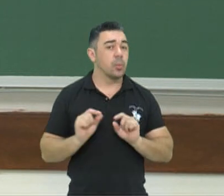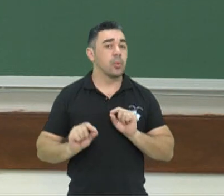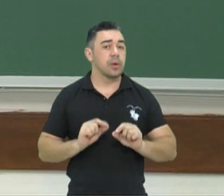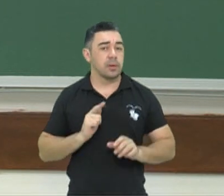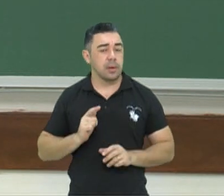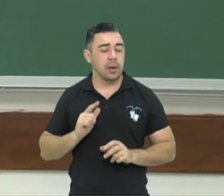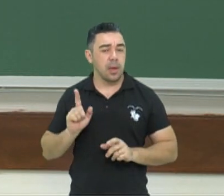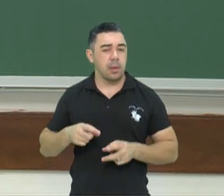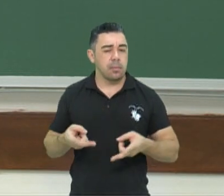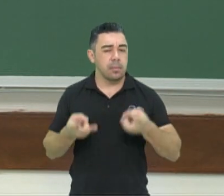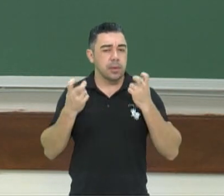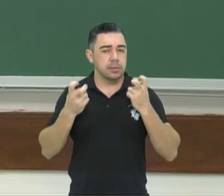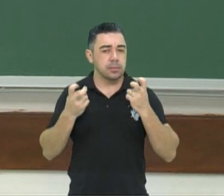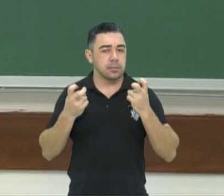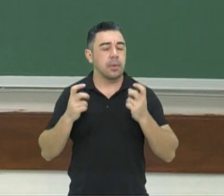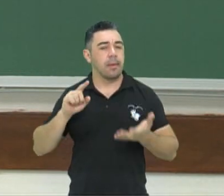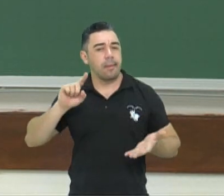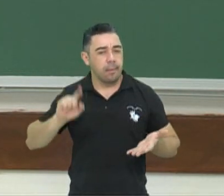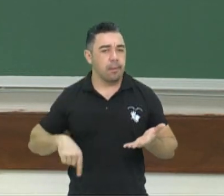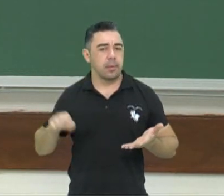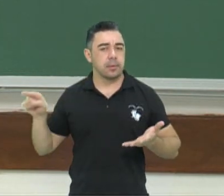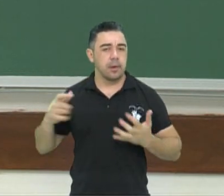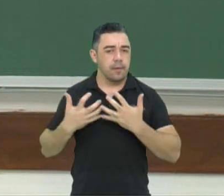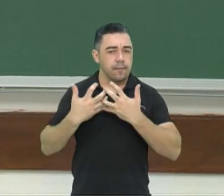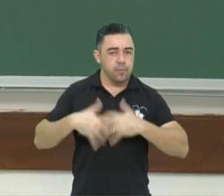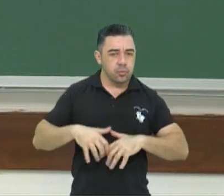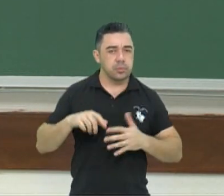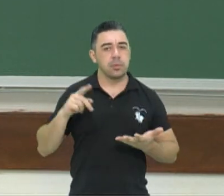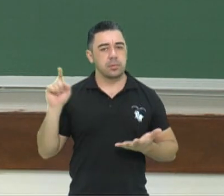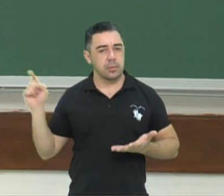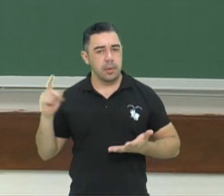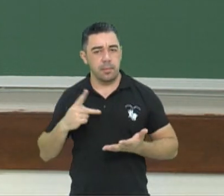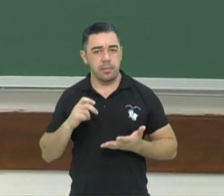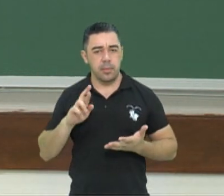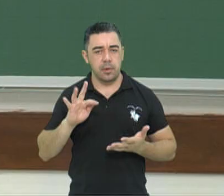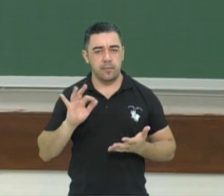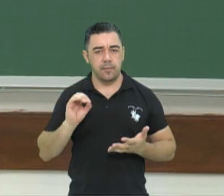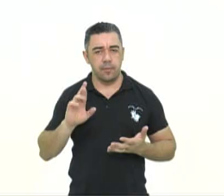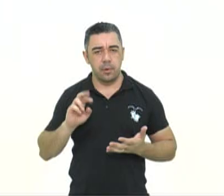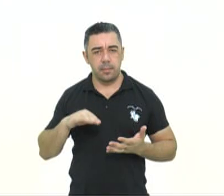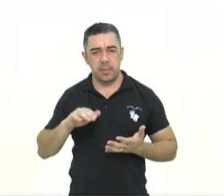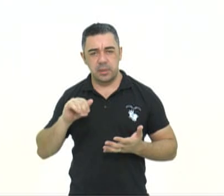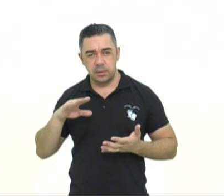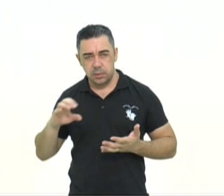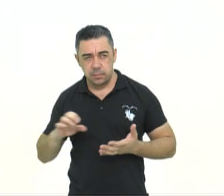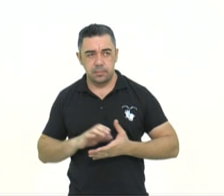Uma leitura. Essa é a função da performance.